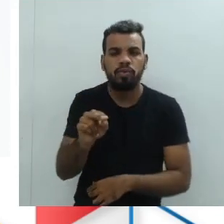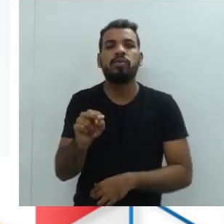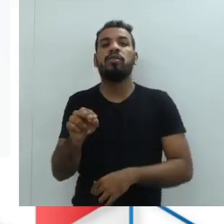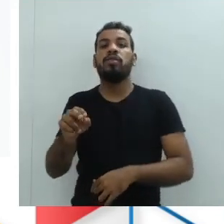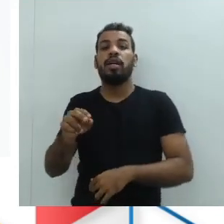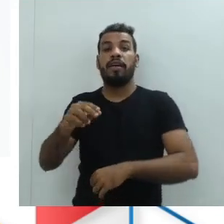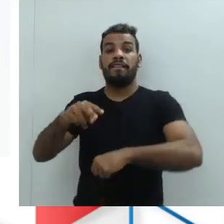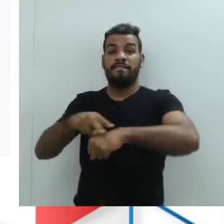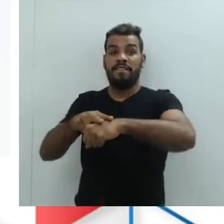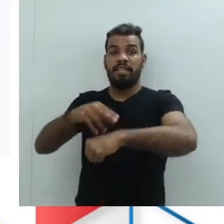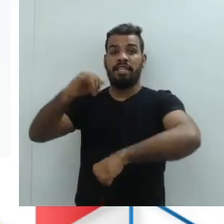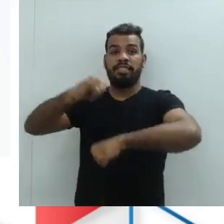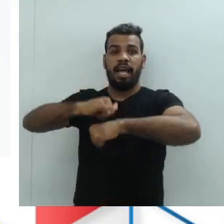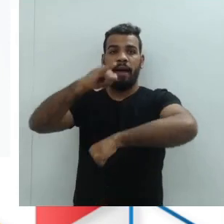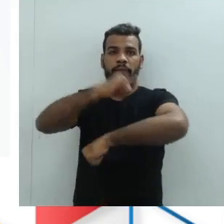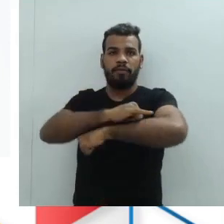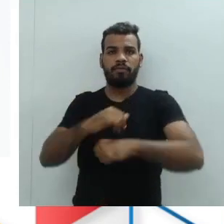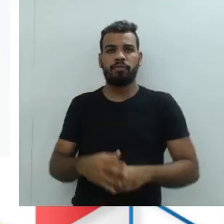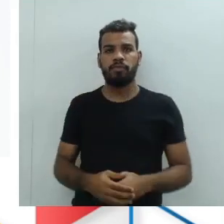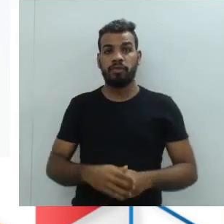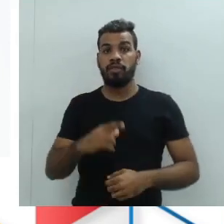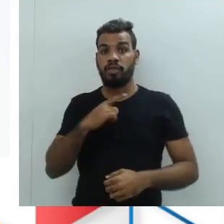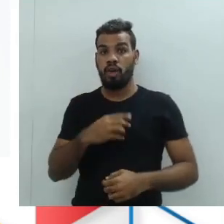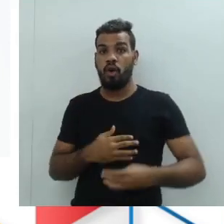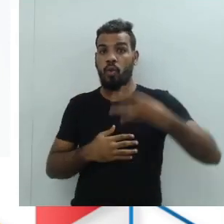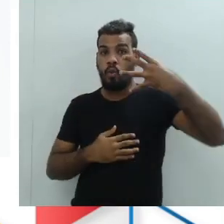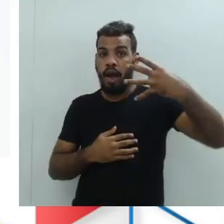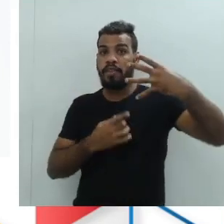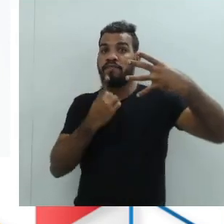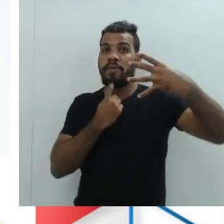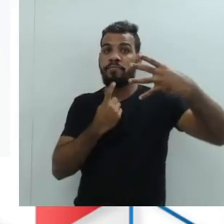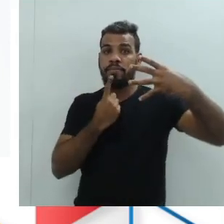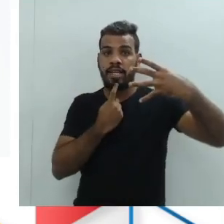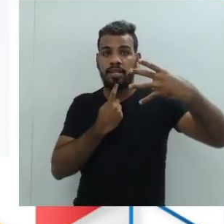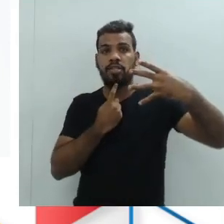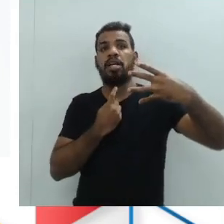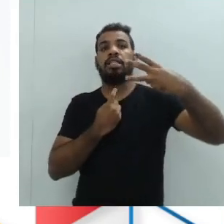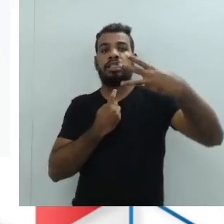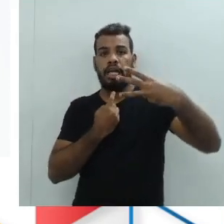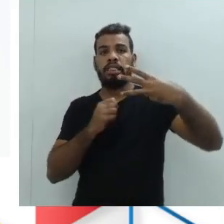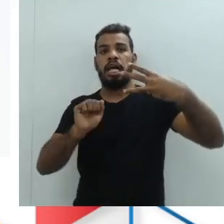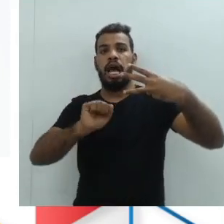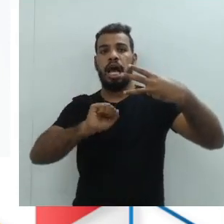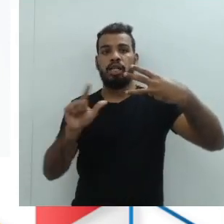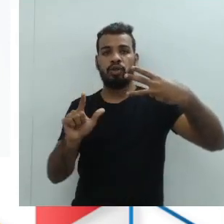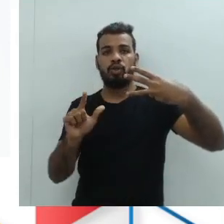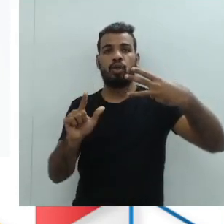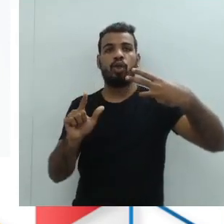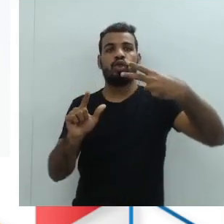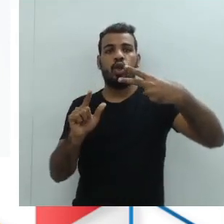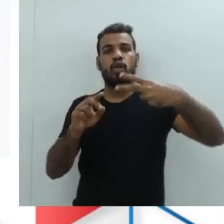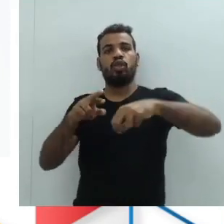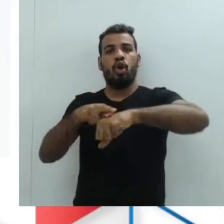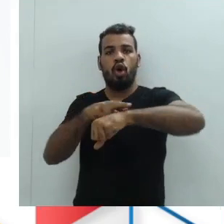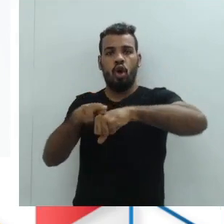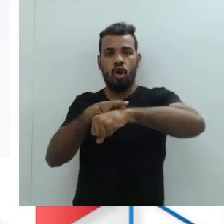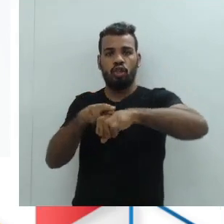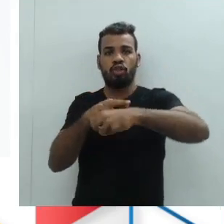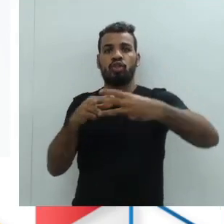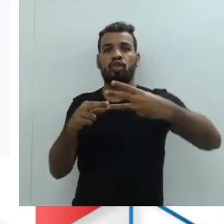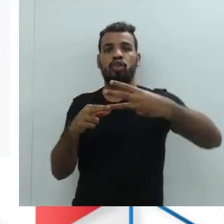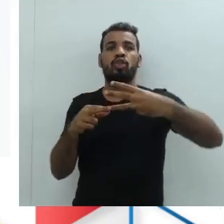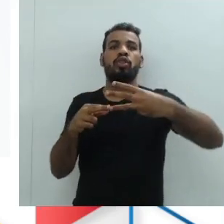4 vermelho, 3 azul, 2 está representado pelo quadradozinho roxo e 1 representado pelo verde,